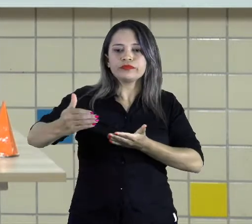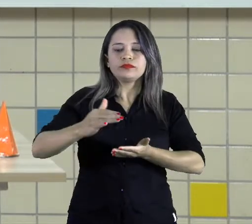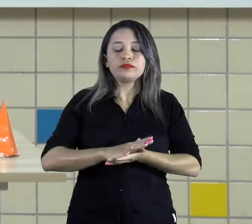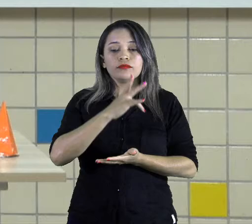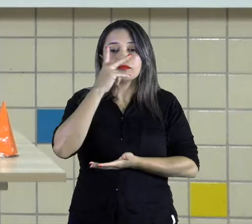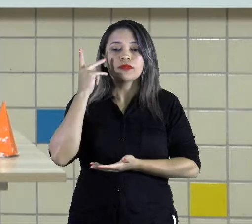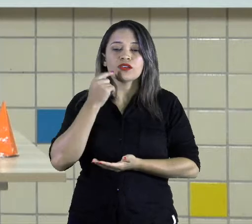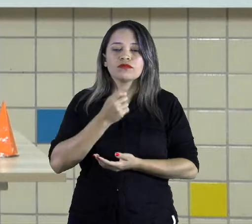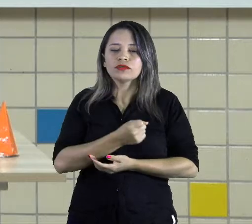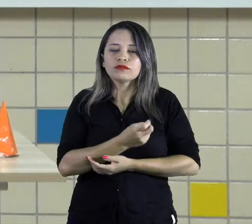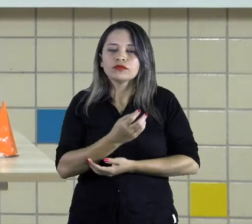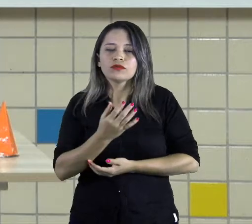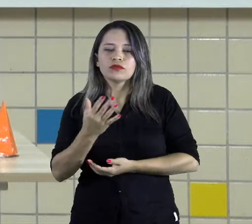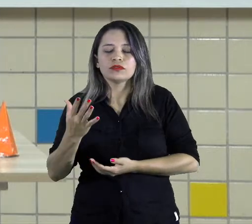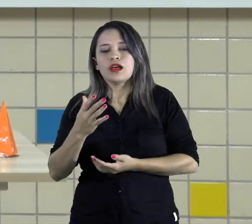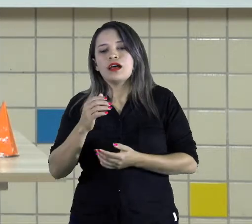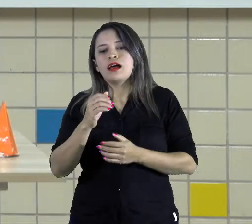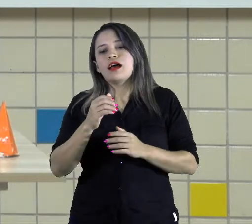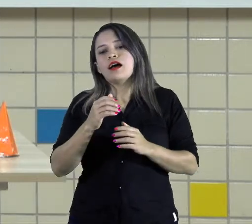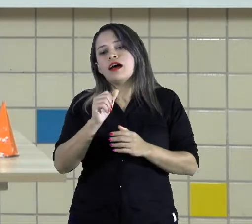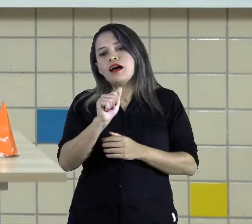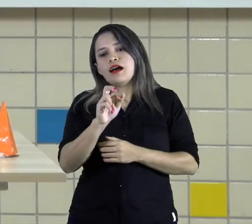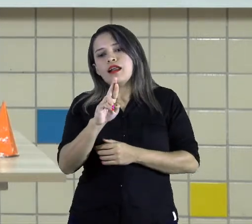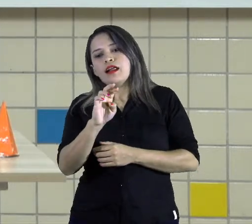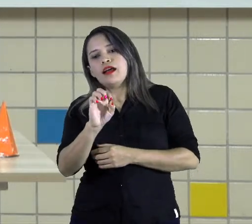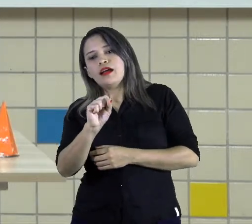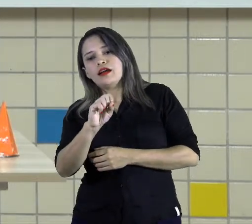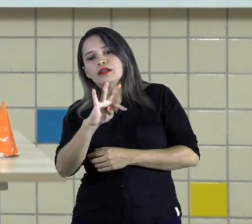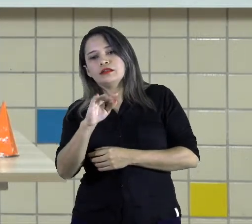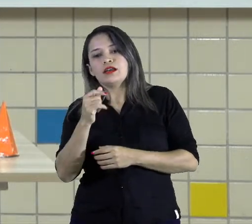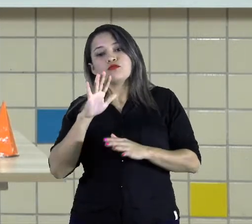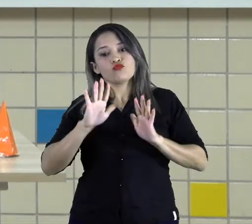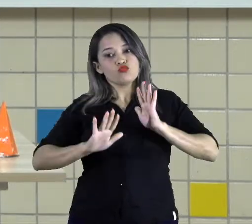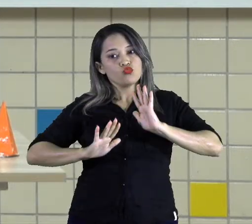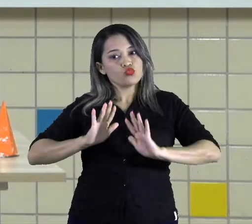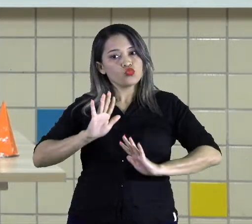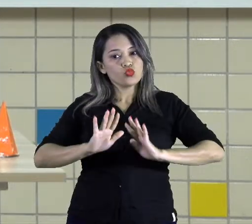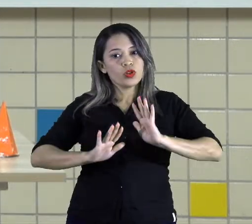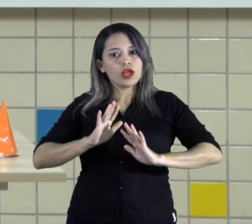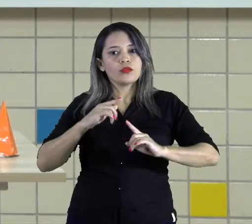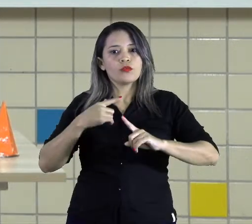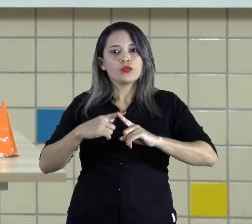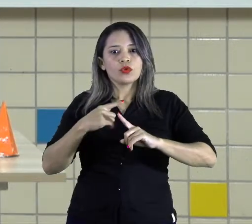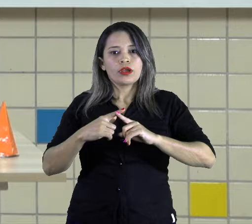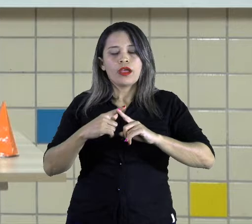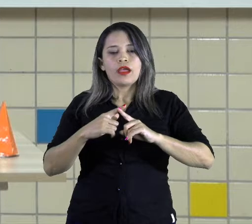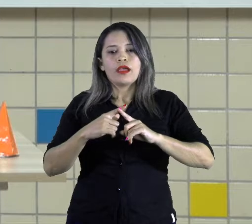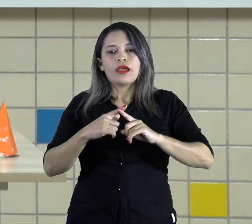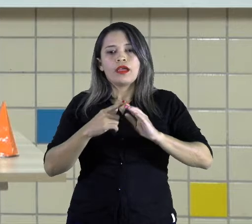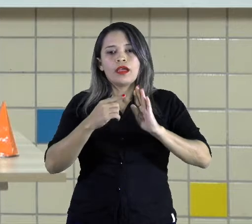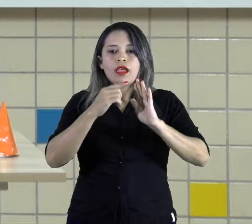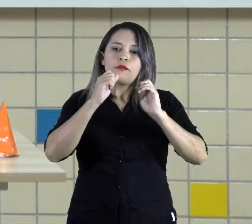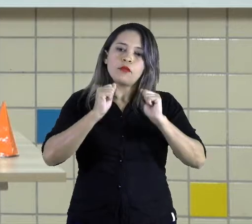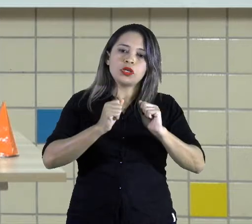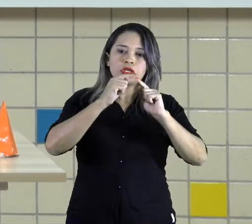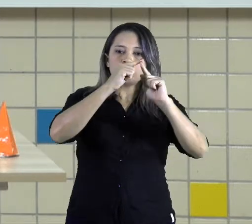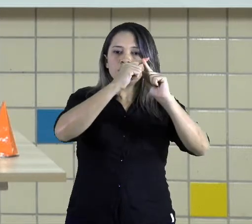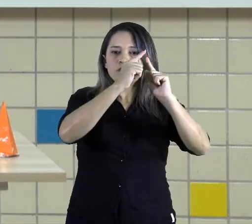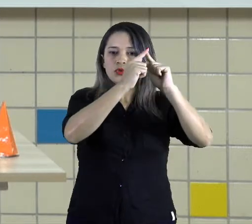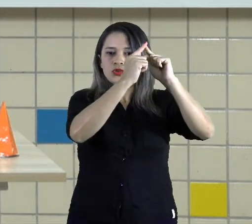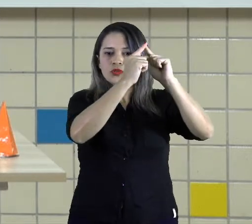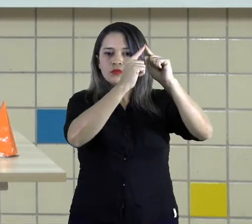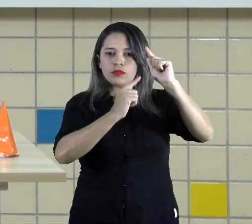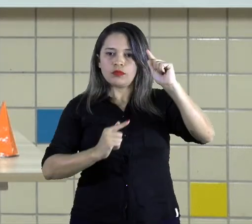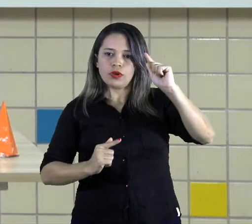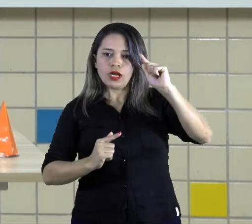for contar essas arestas, você tem que tomar bastante cuidado, porque as arestas elas são de baixo para cima e tem